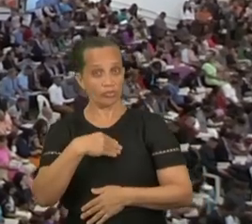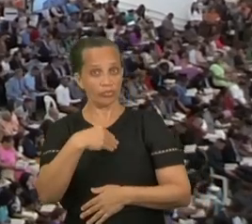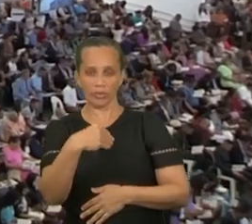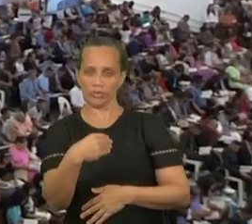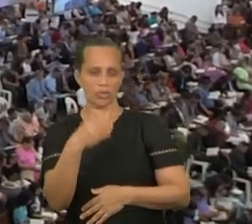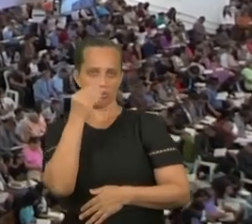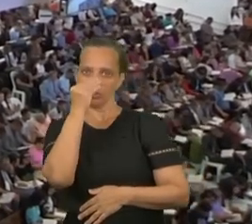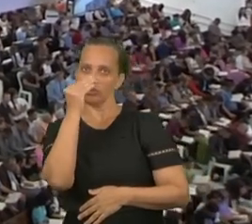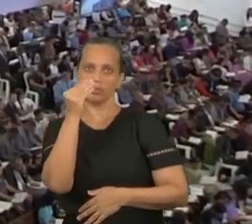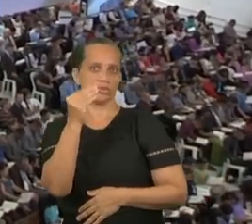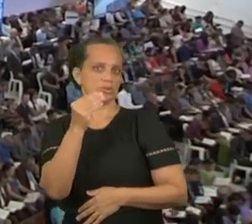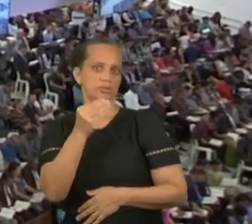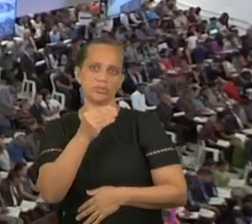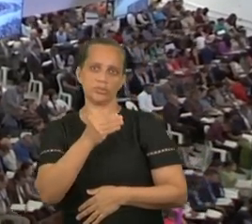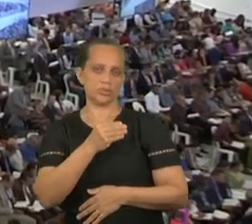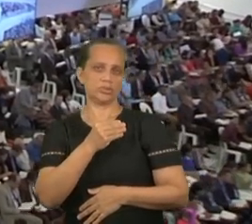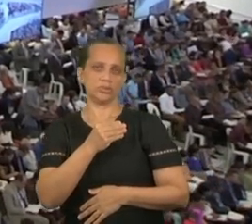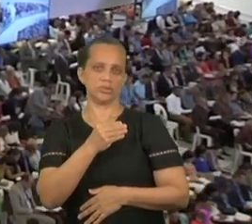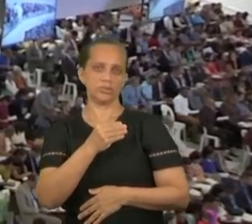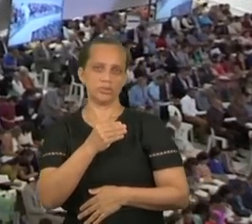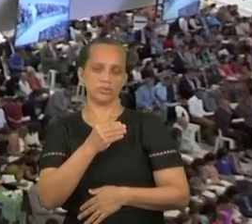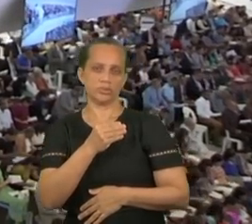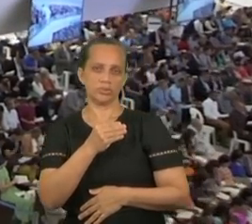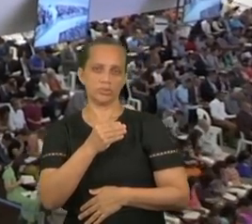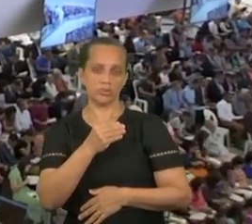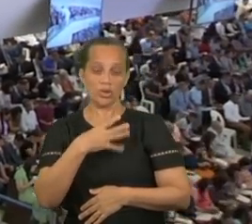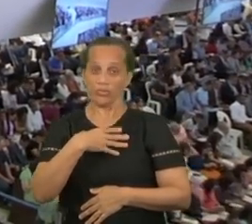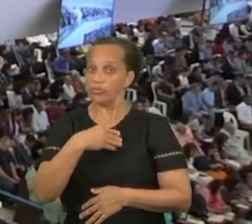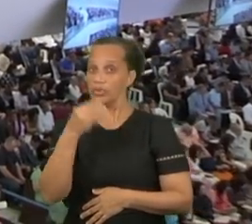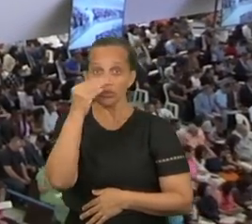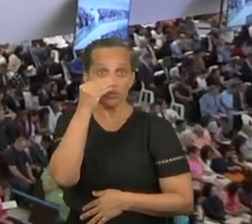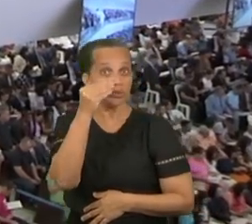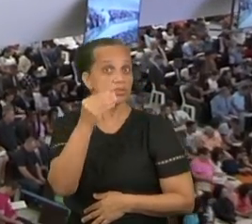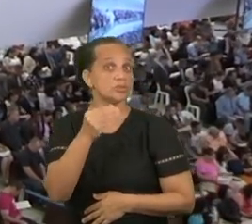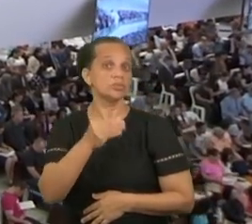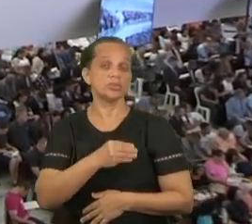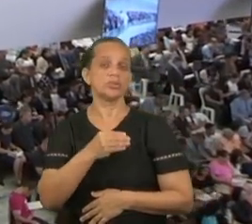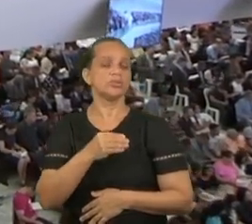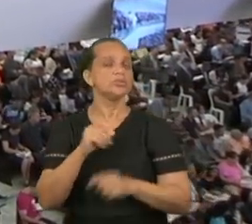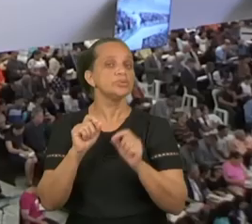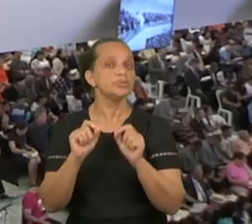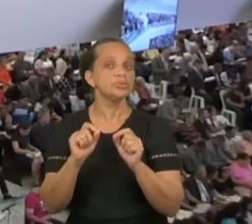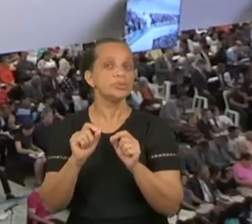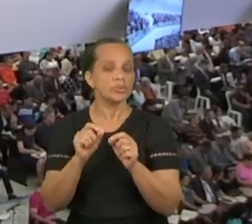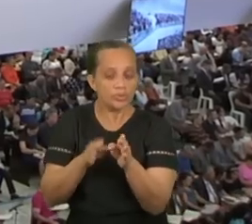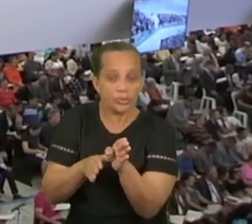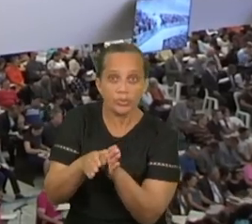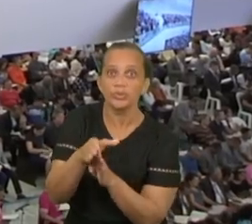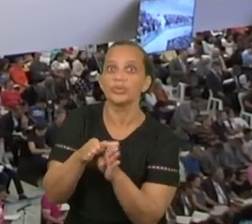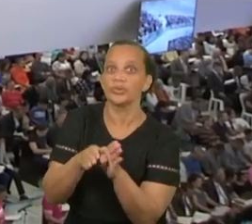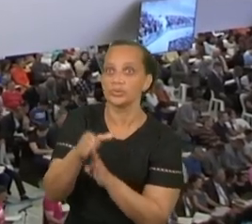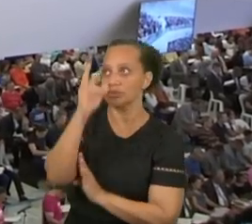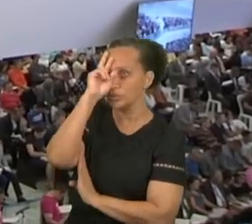despreze a item está falando a vocês filhos disse Não despreze o que a correção do